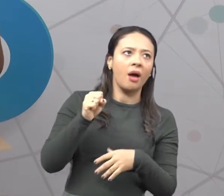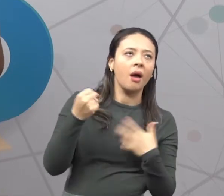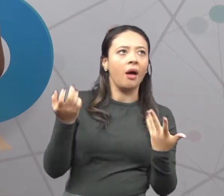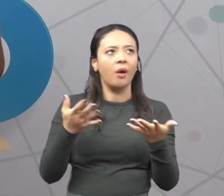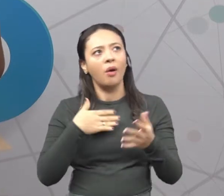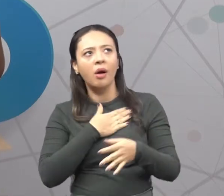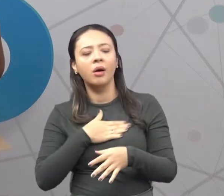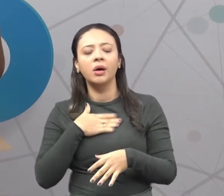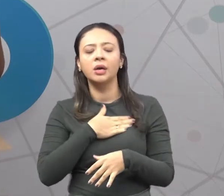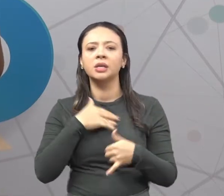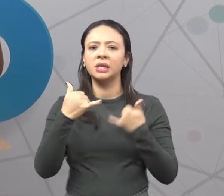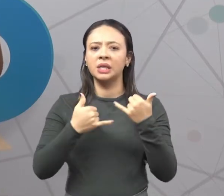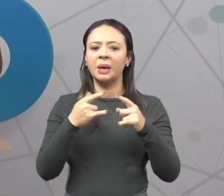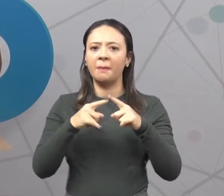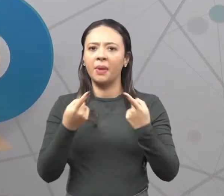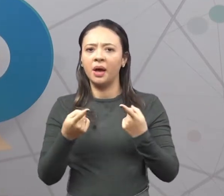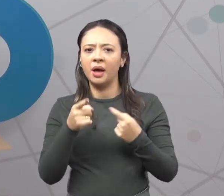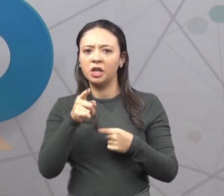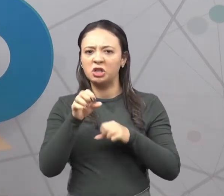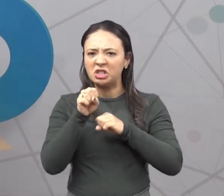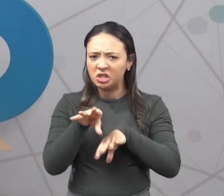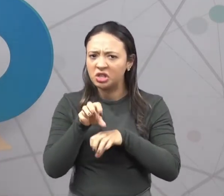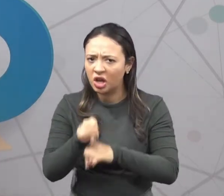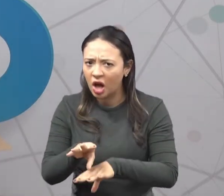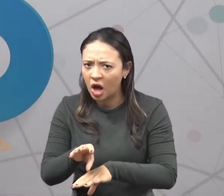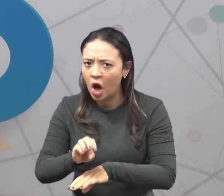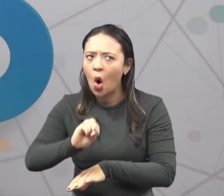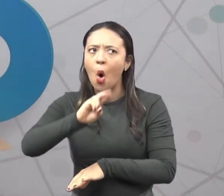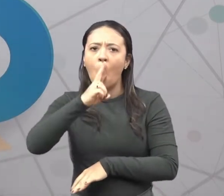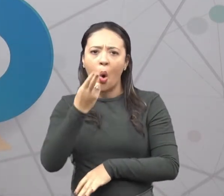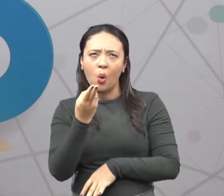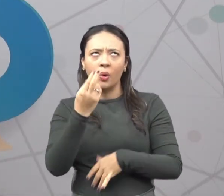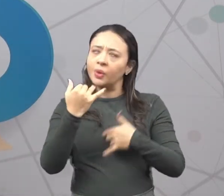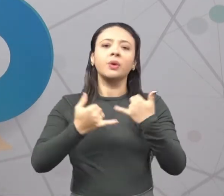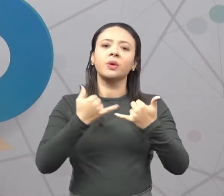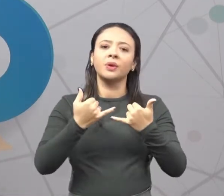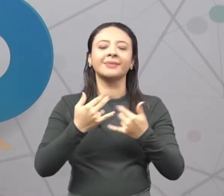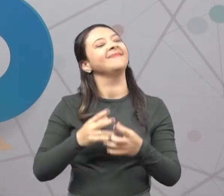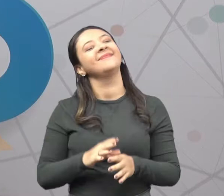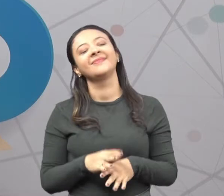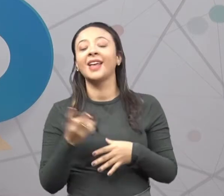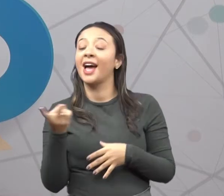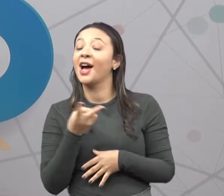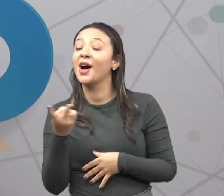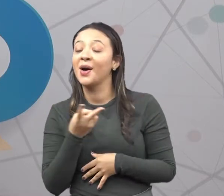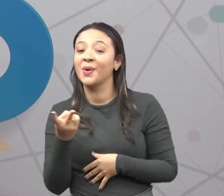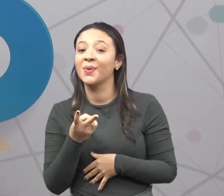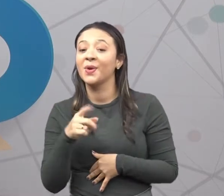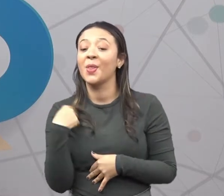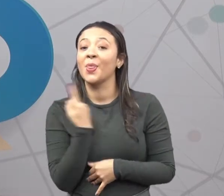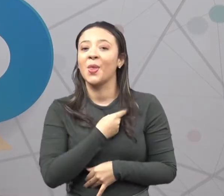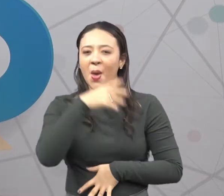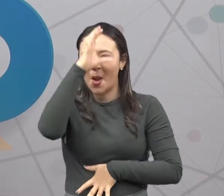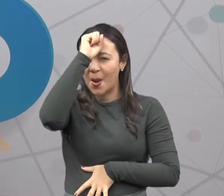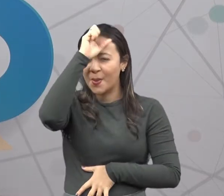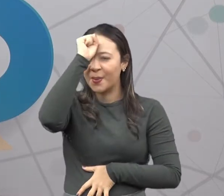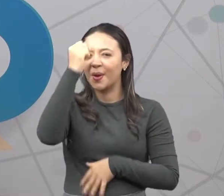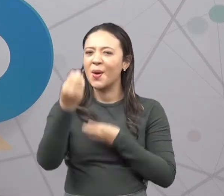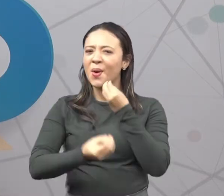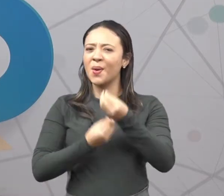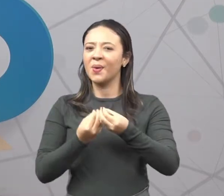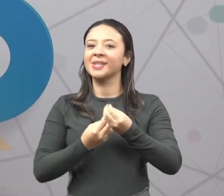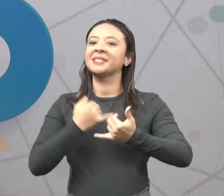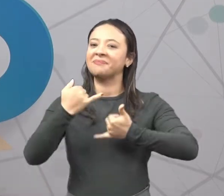professora, mas a senhora vai dar aula ou vai brincar? As duas coisas. Nós vamos aprender brincando, tudo